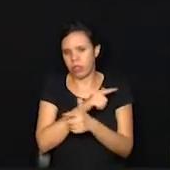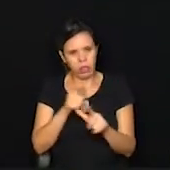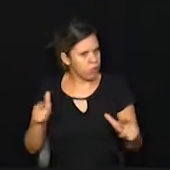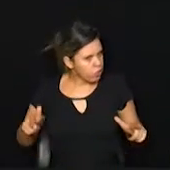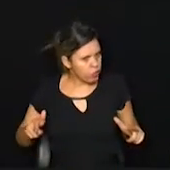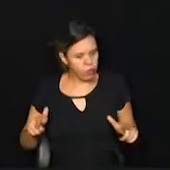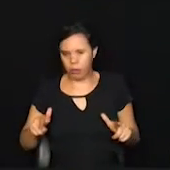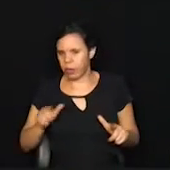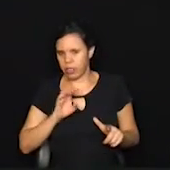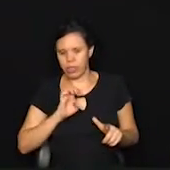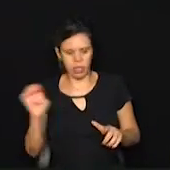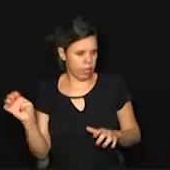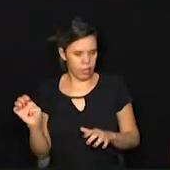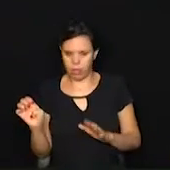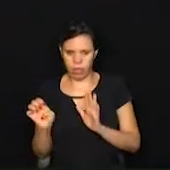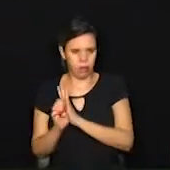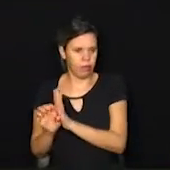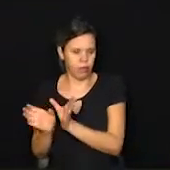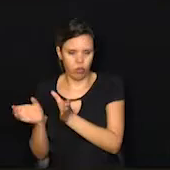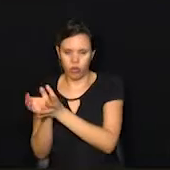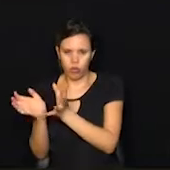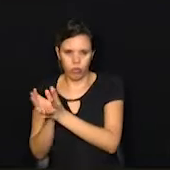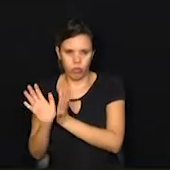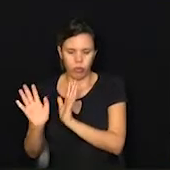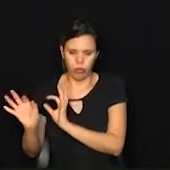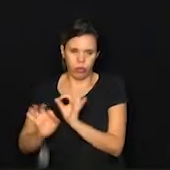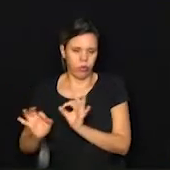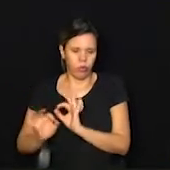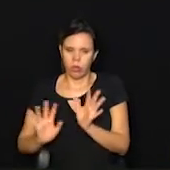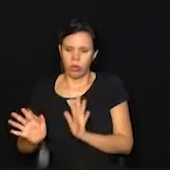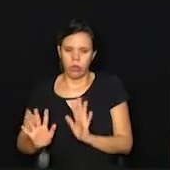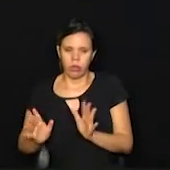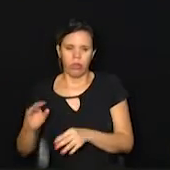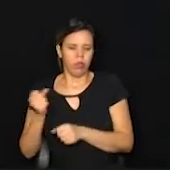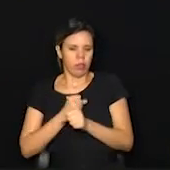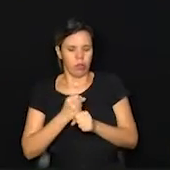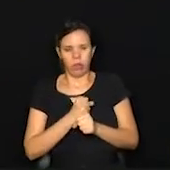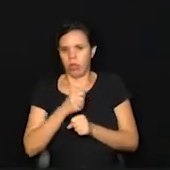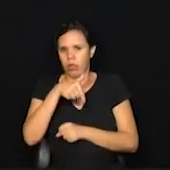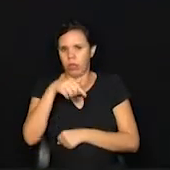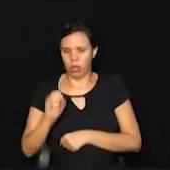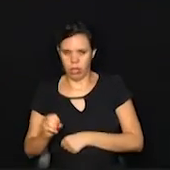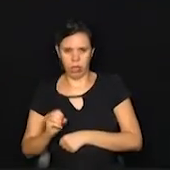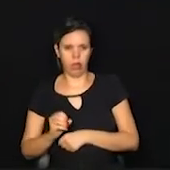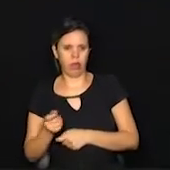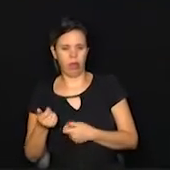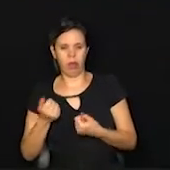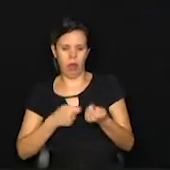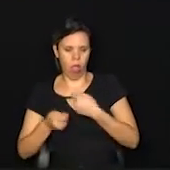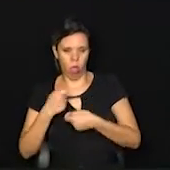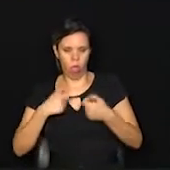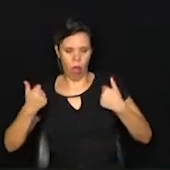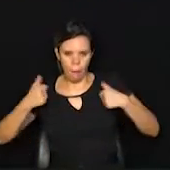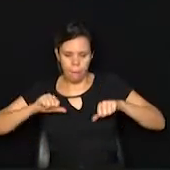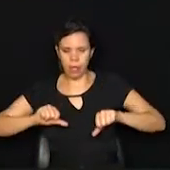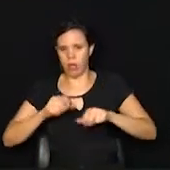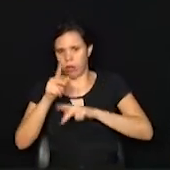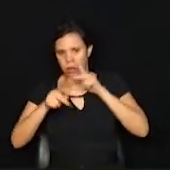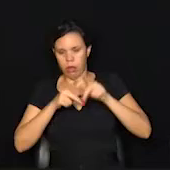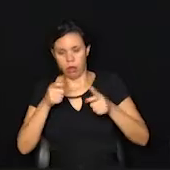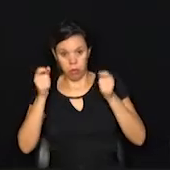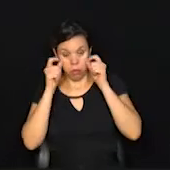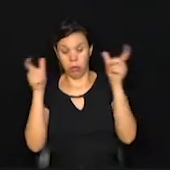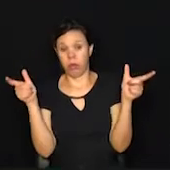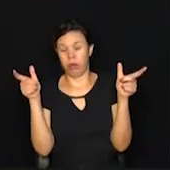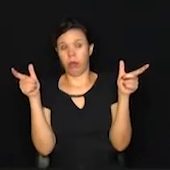tivesse mais esquerda organizada então é uma assim os anos 70 situação econômica piorando o povo começando a